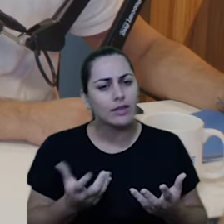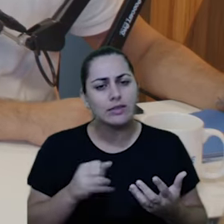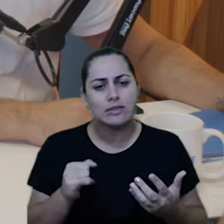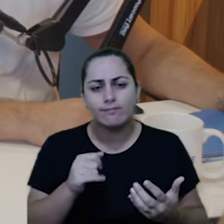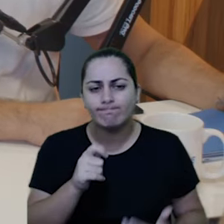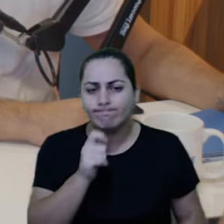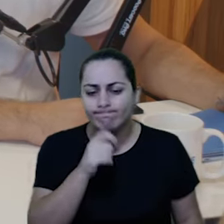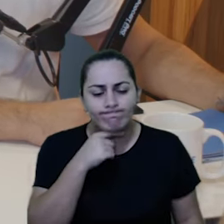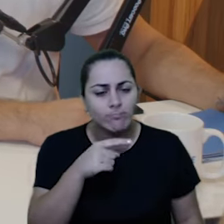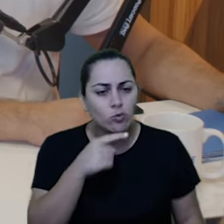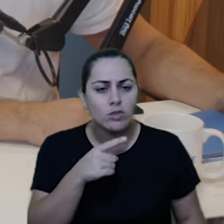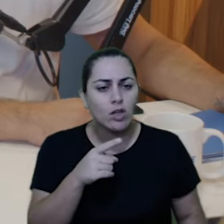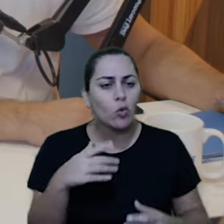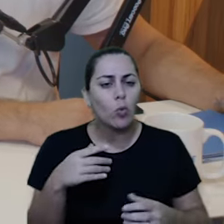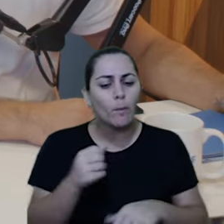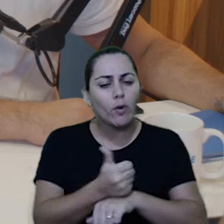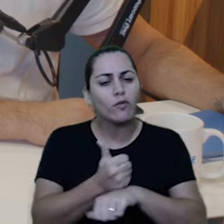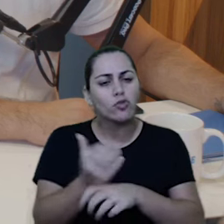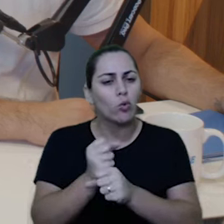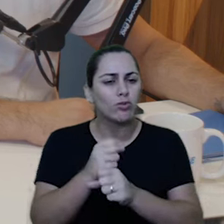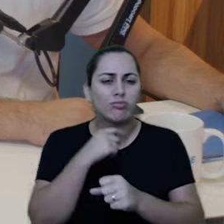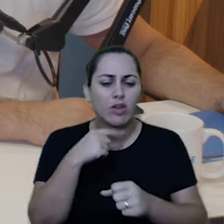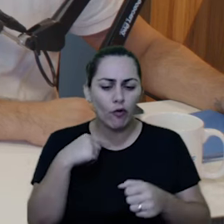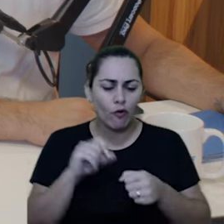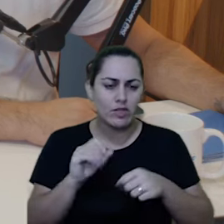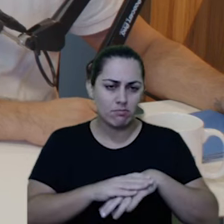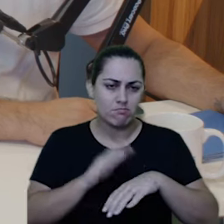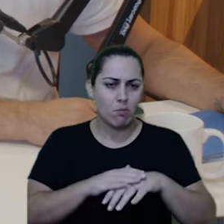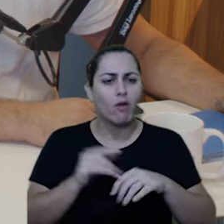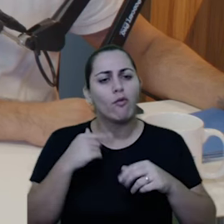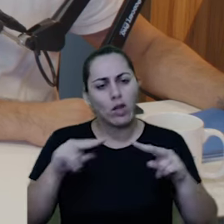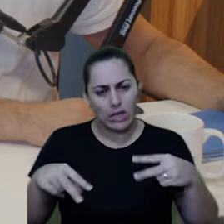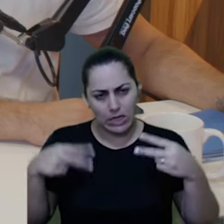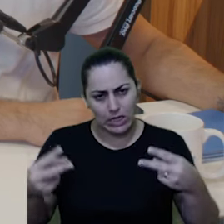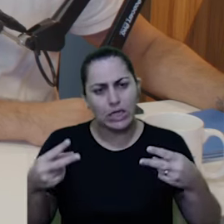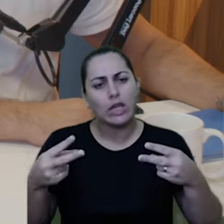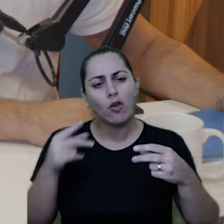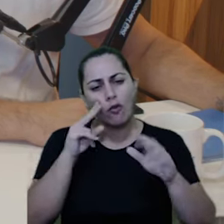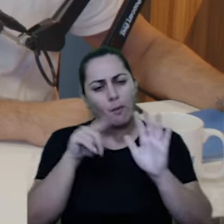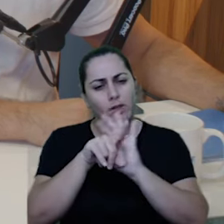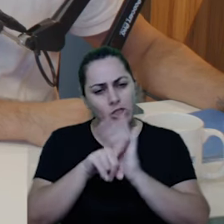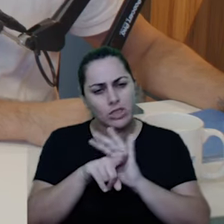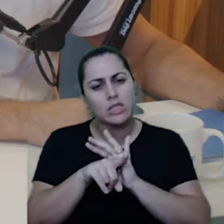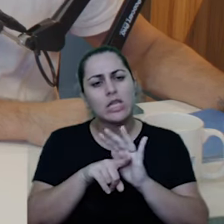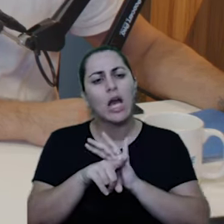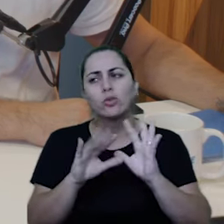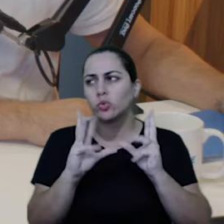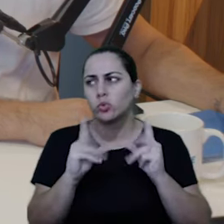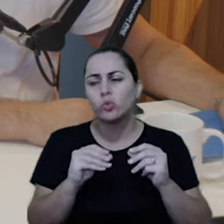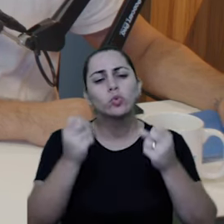não tenho possibilidade de pagar um computador então eu quero fazer isso sozinho vou ver os links obviamente que você me mandar lá no manual que a gente